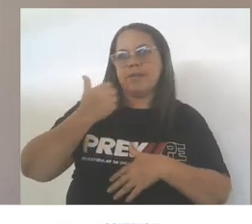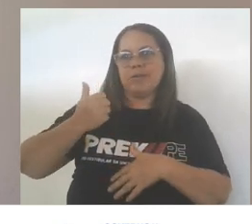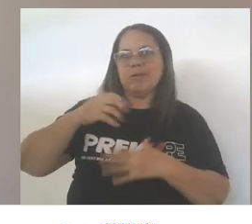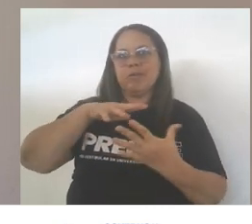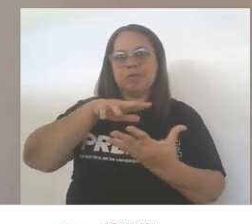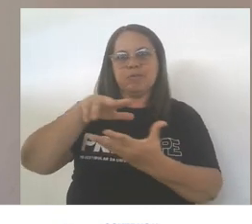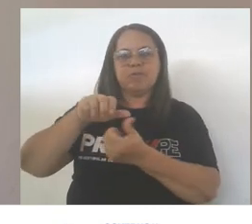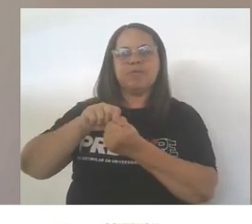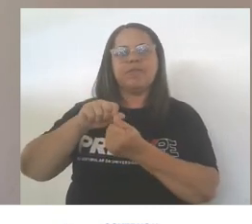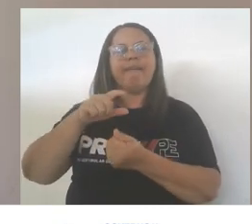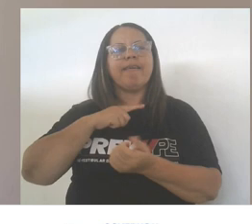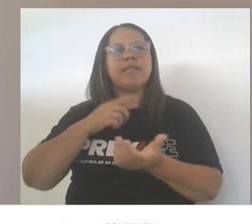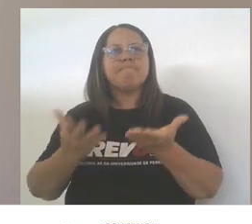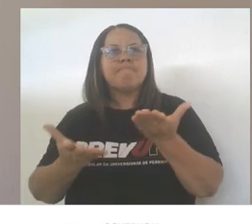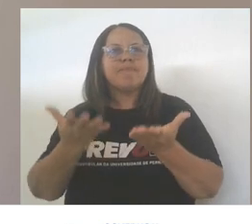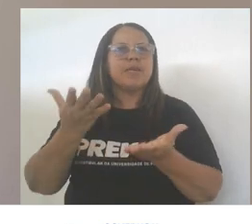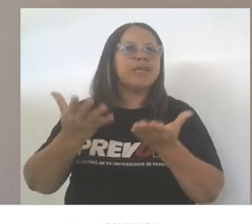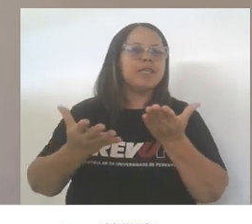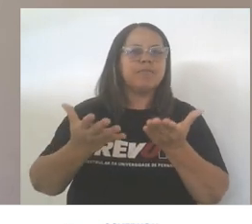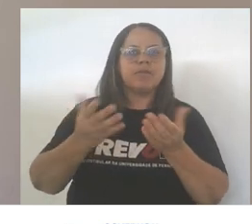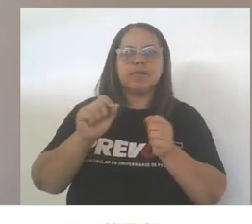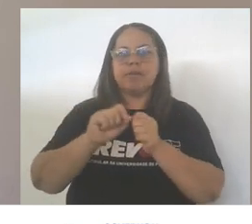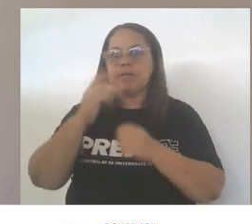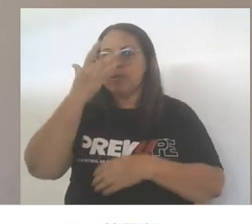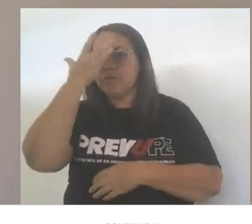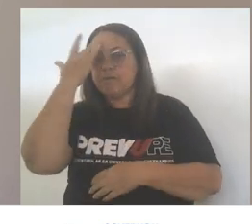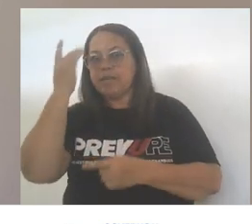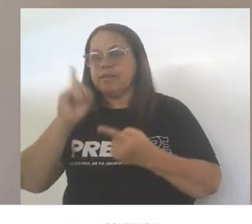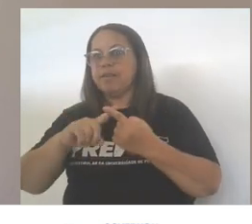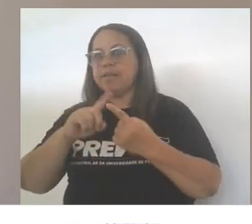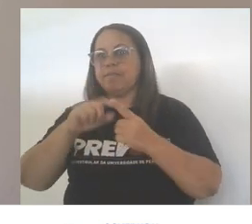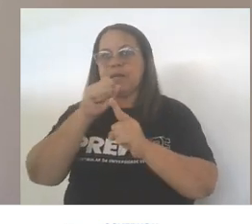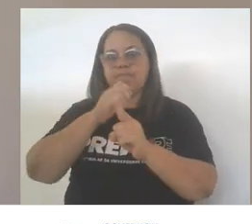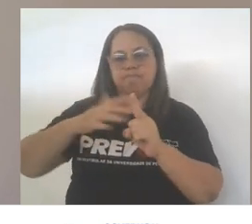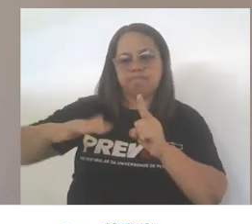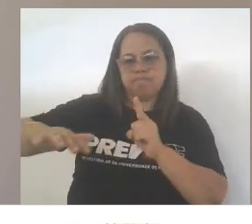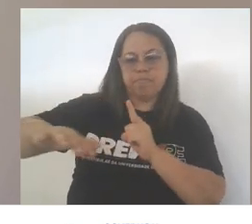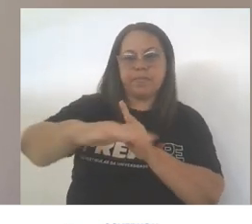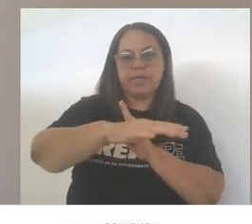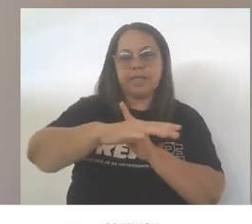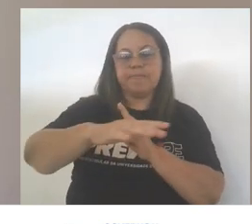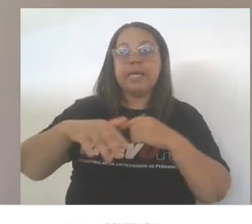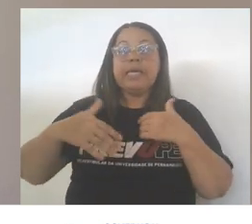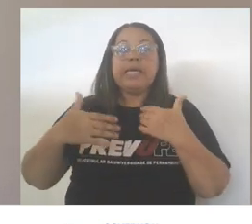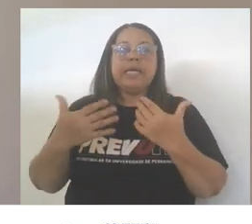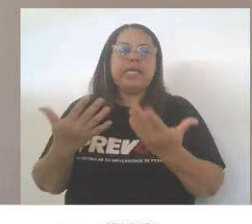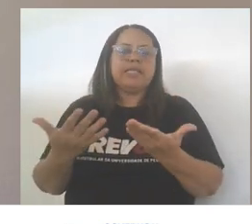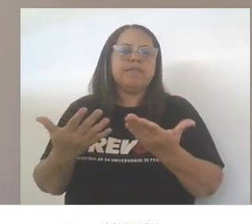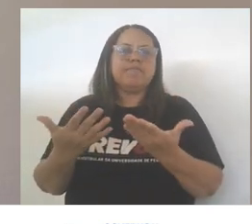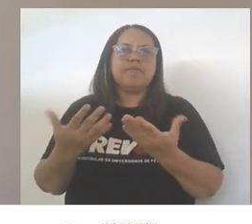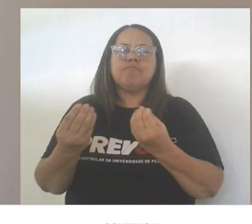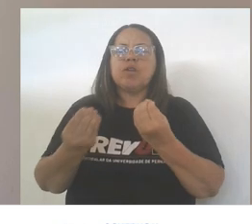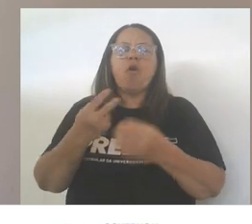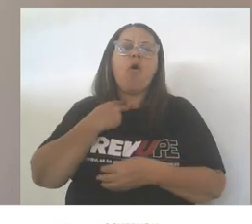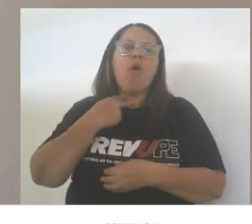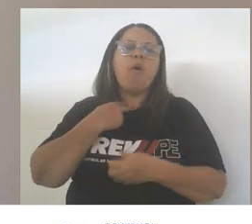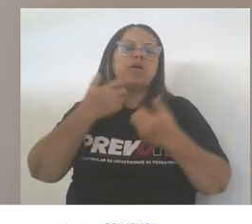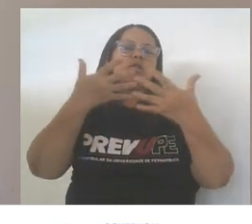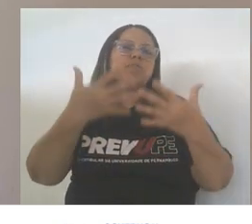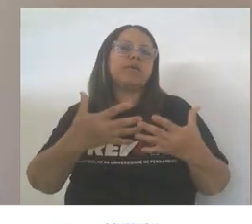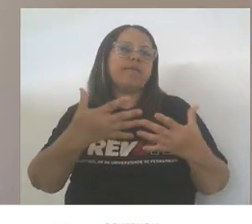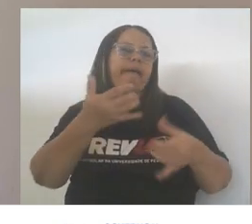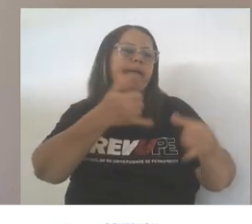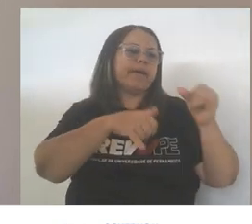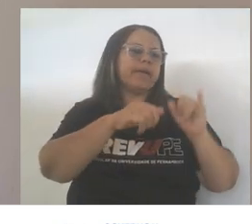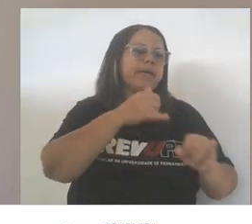promovendo um equilíbrio entre as atividades humanas e o meio ambiente. Nesse sentido, não é possível falar de química ambiental